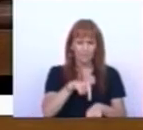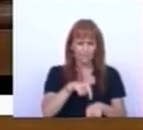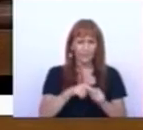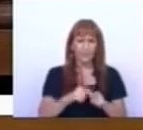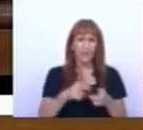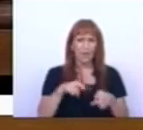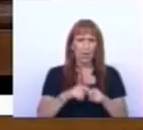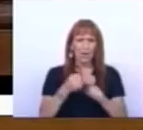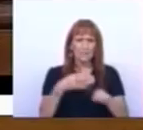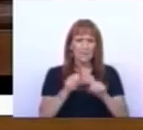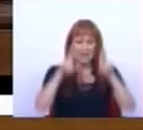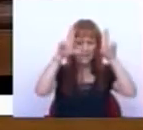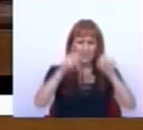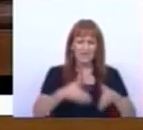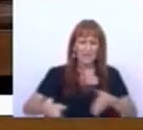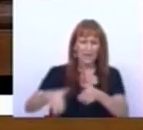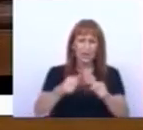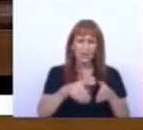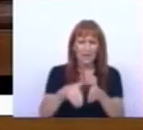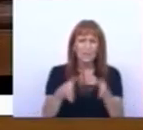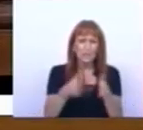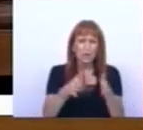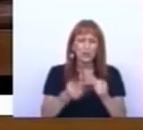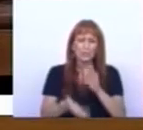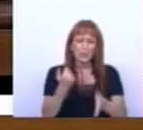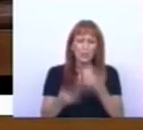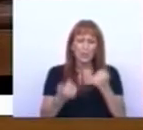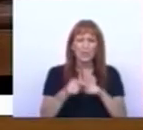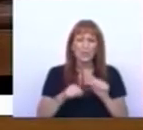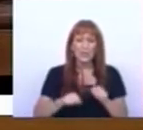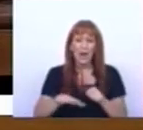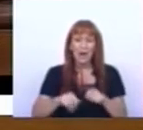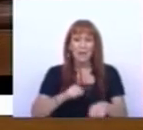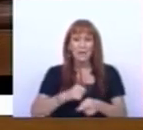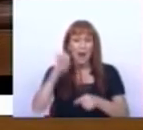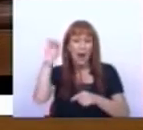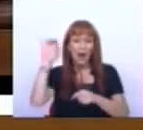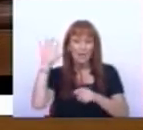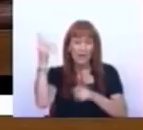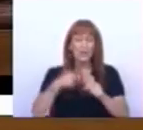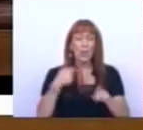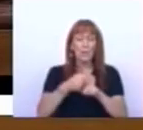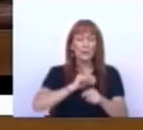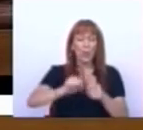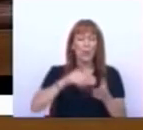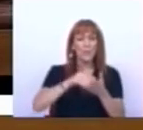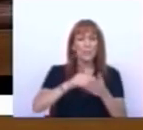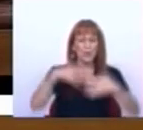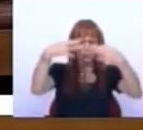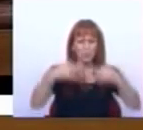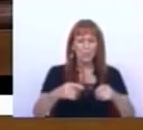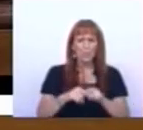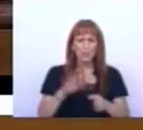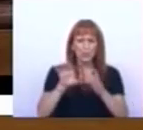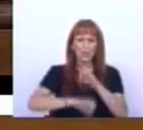à despoluição dos rios e ribeiras, à remoção e tratamento dos passivos ambientais, ao combate à pobreza, à dignificação